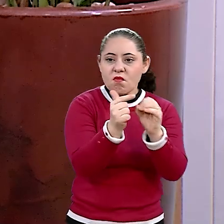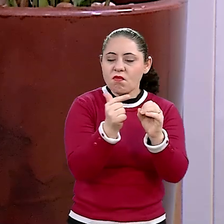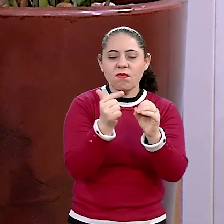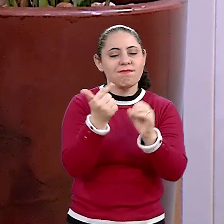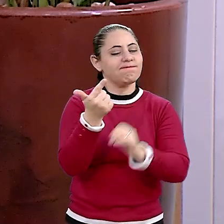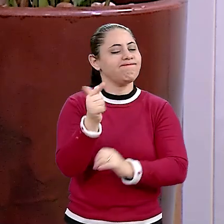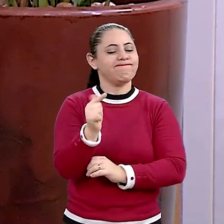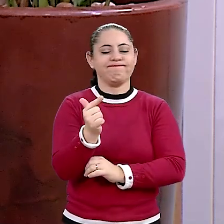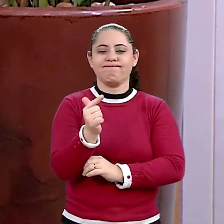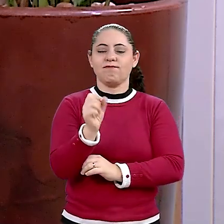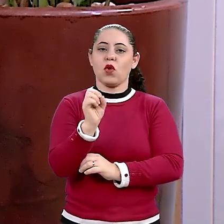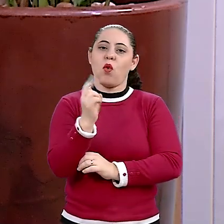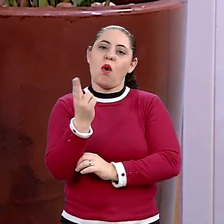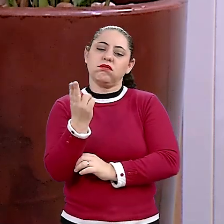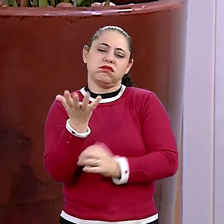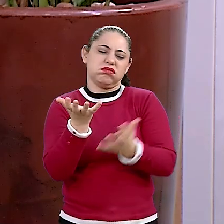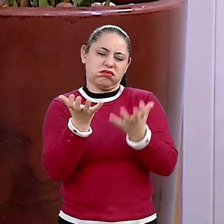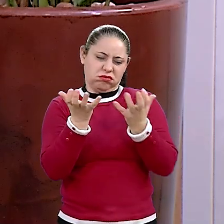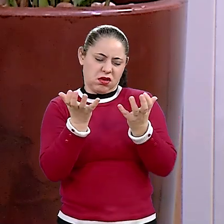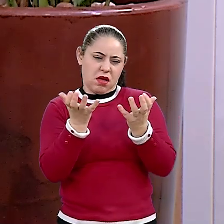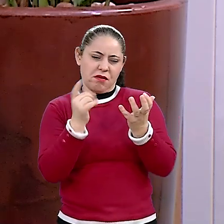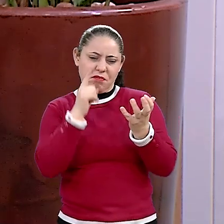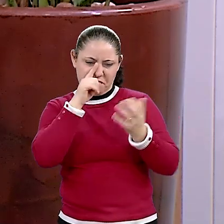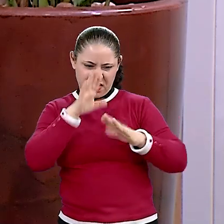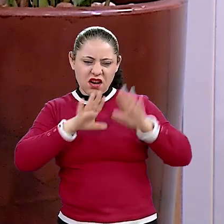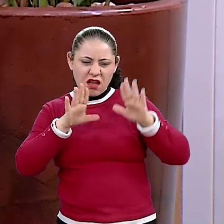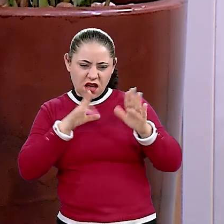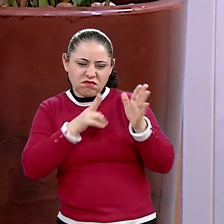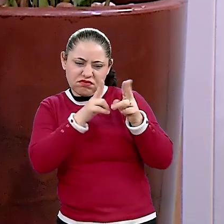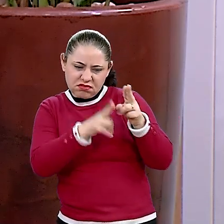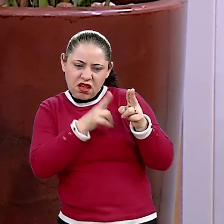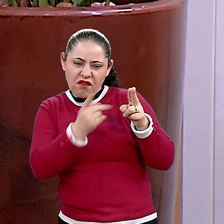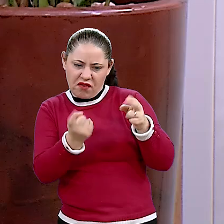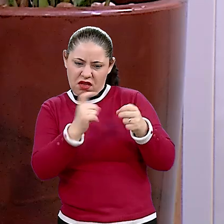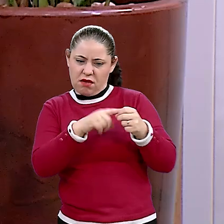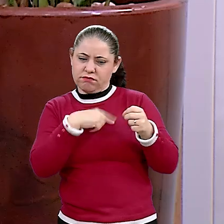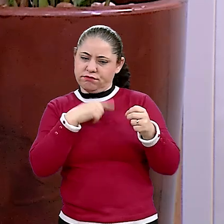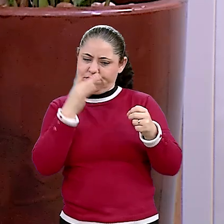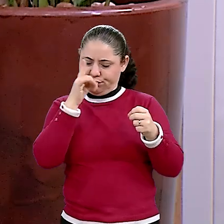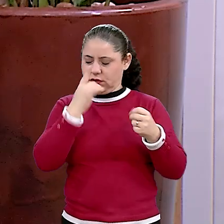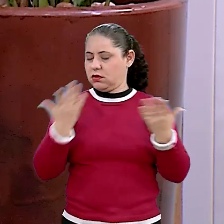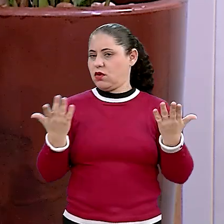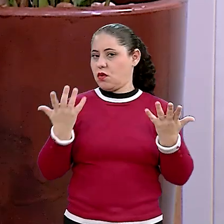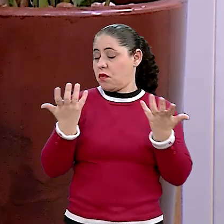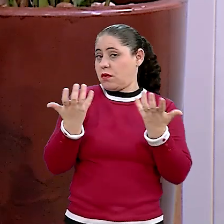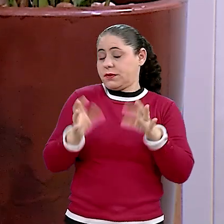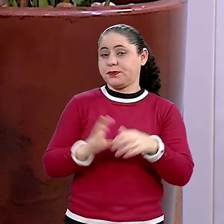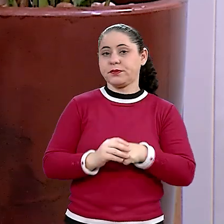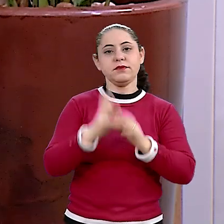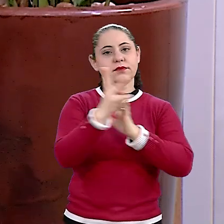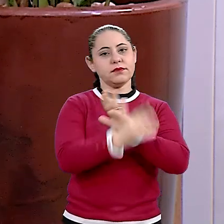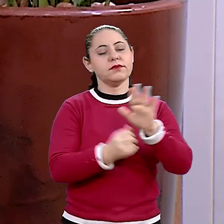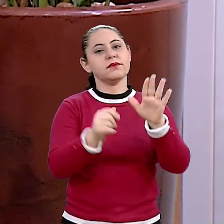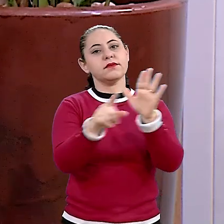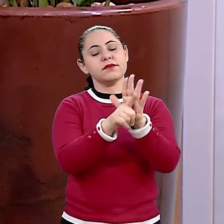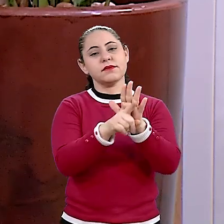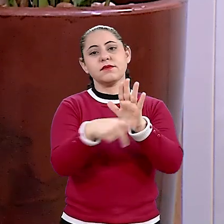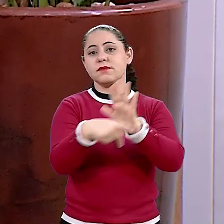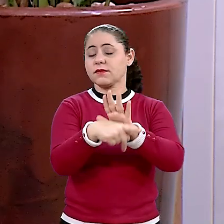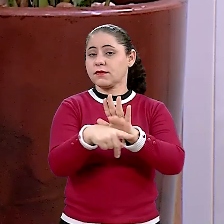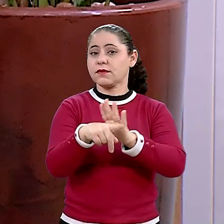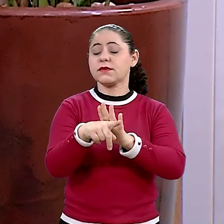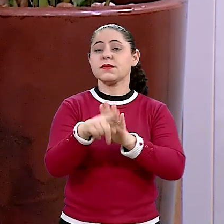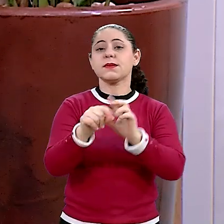recurso suficiente ou apetite pelo risco para fazer um empreendimento dessa magnitude. Lembrando que o projeto originalmente era 100%